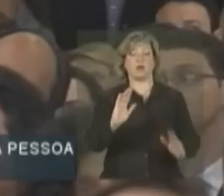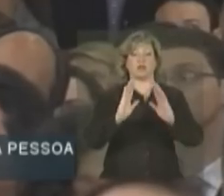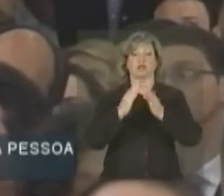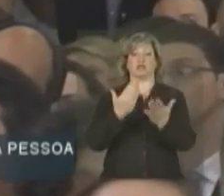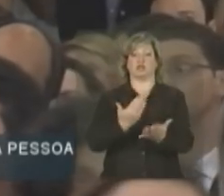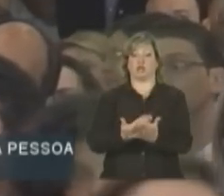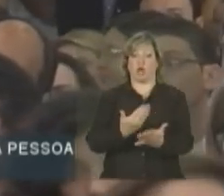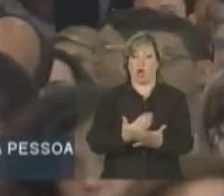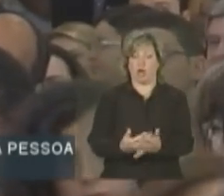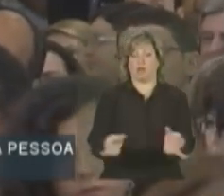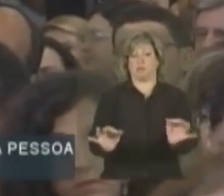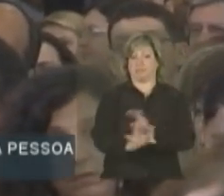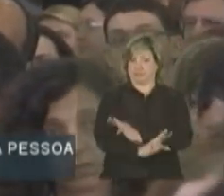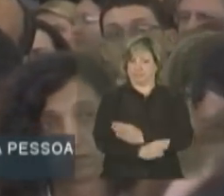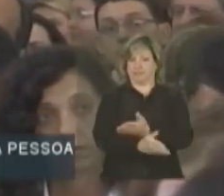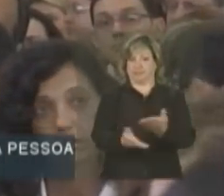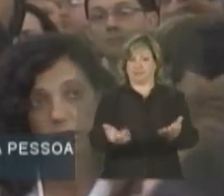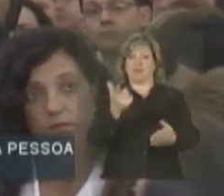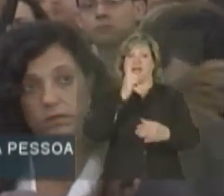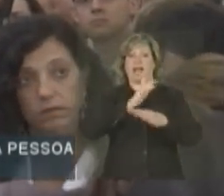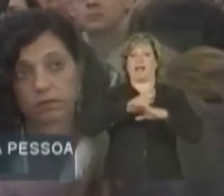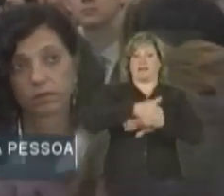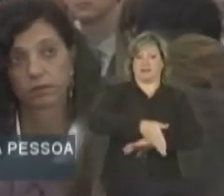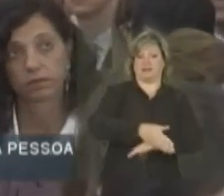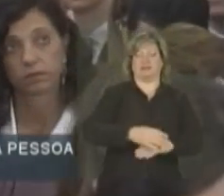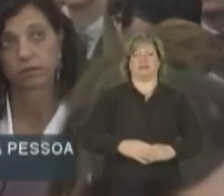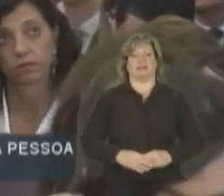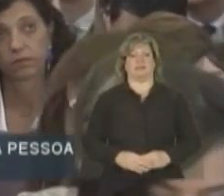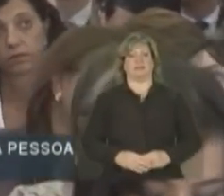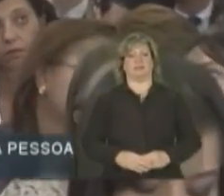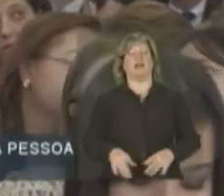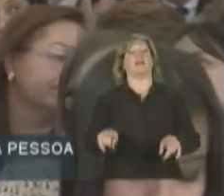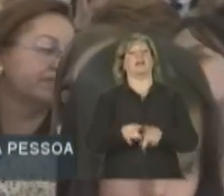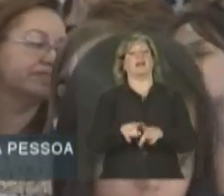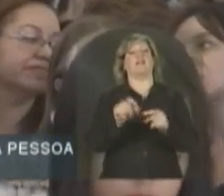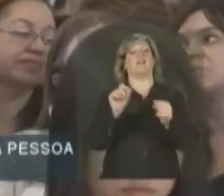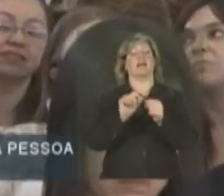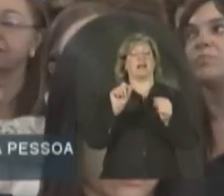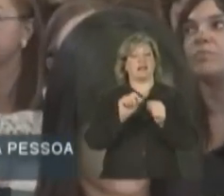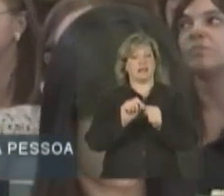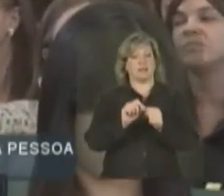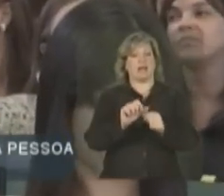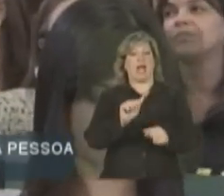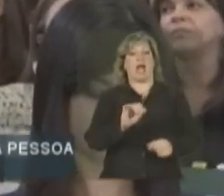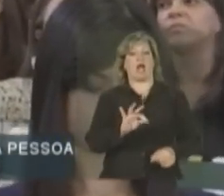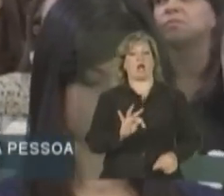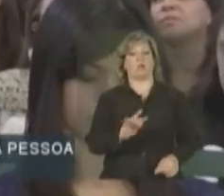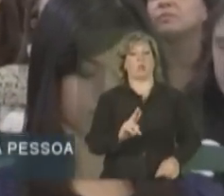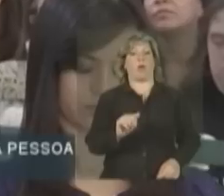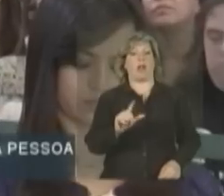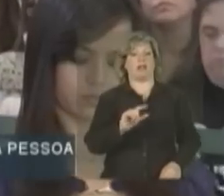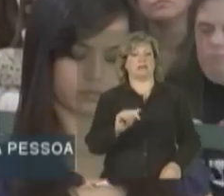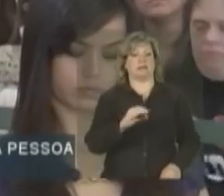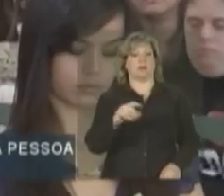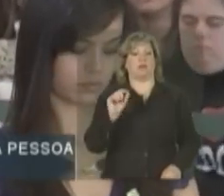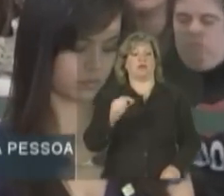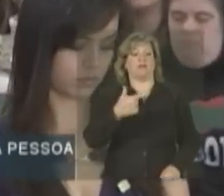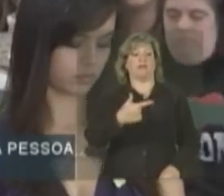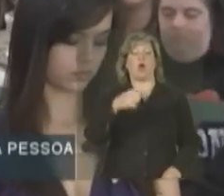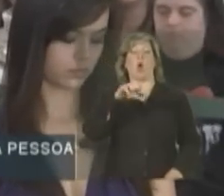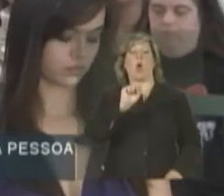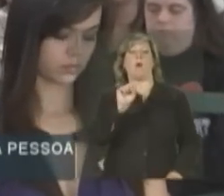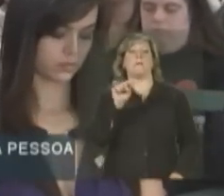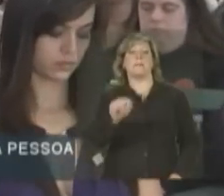escolas acessíveis. Faremos também a atualização de 28 mil salas